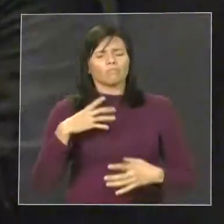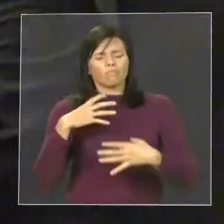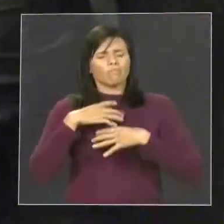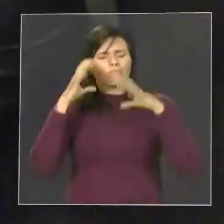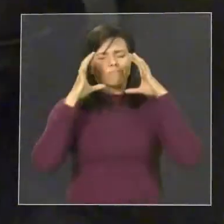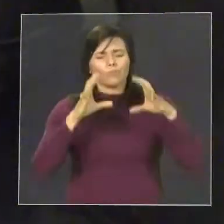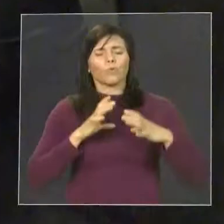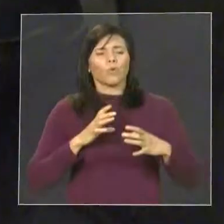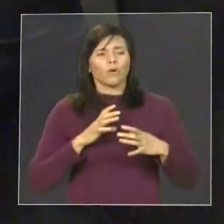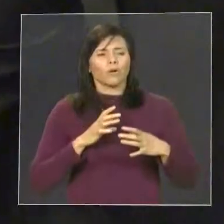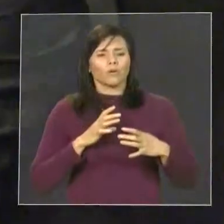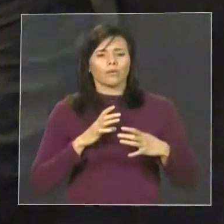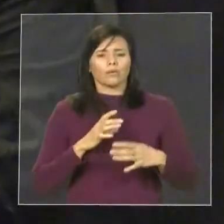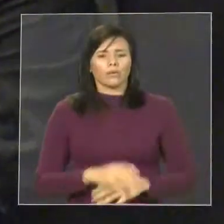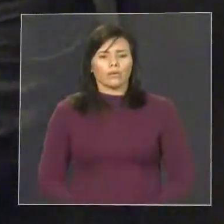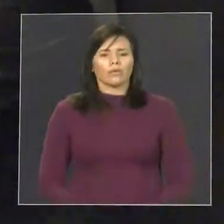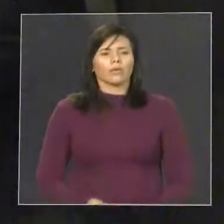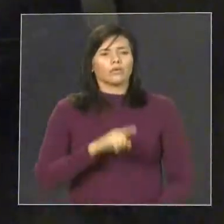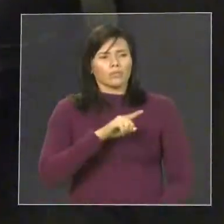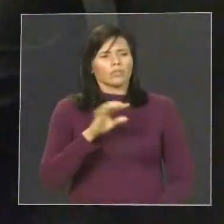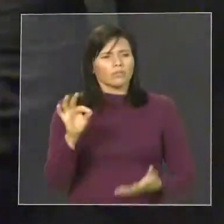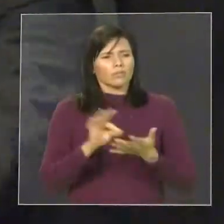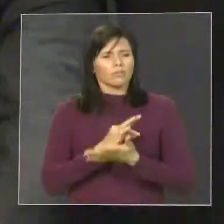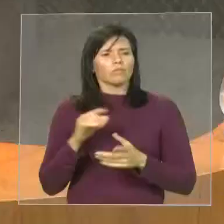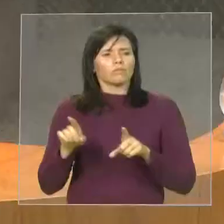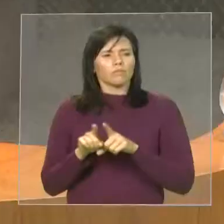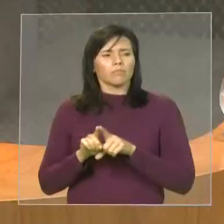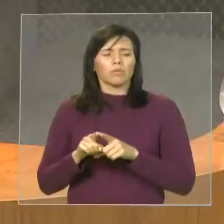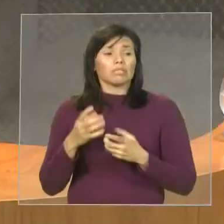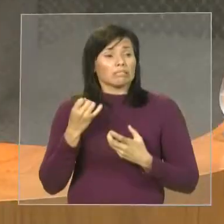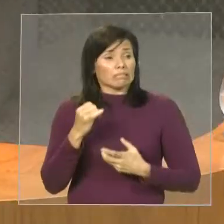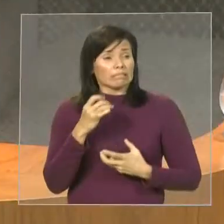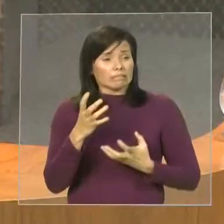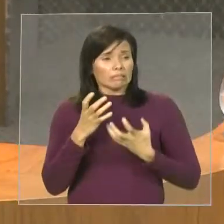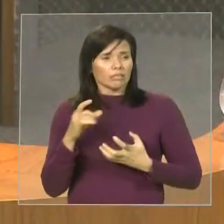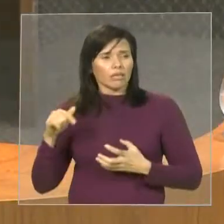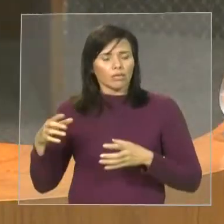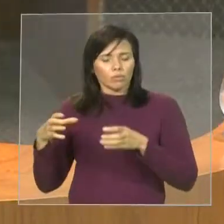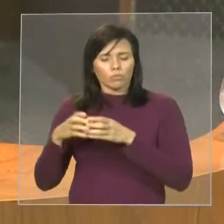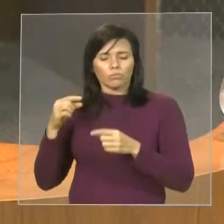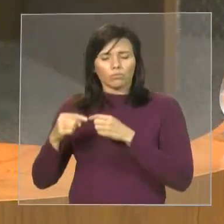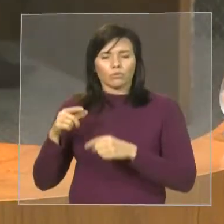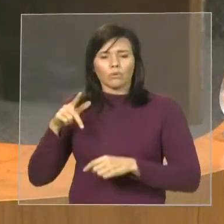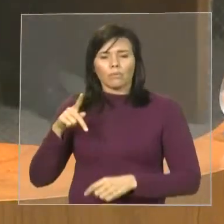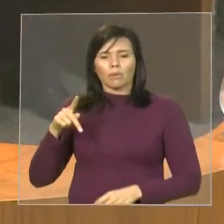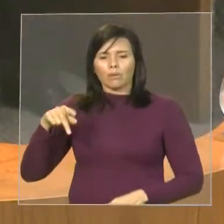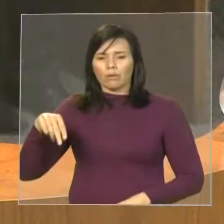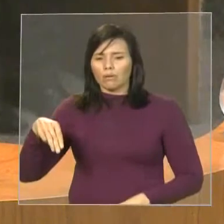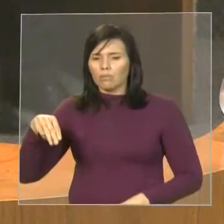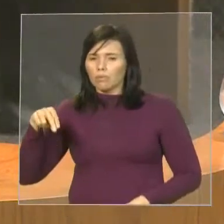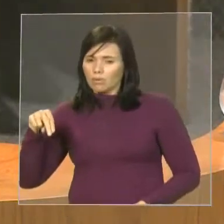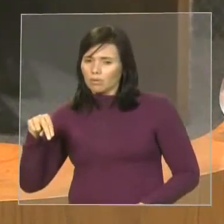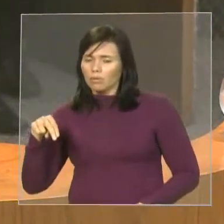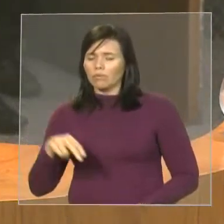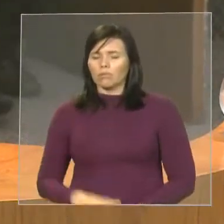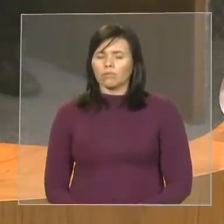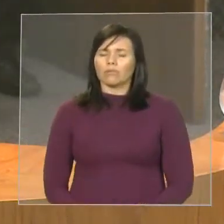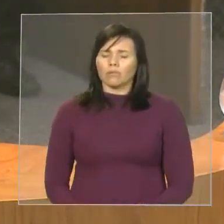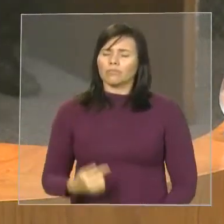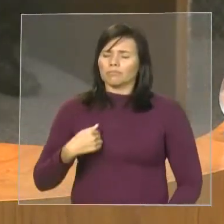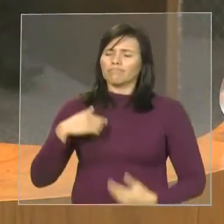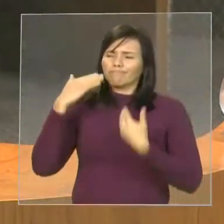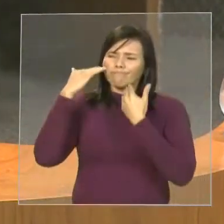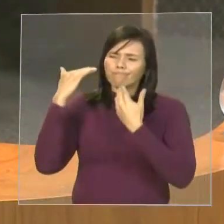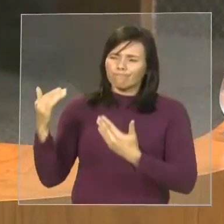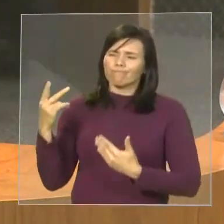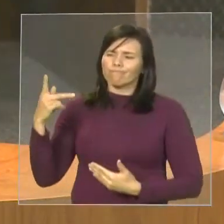fileiras do PMN. Deputado Bradio, mais uma vez eu fico honrado com as suas colocações, com o seu convite. Vossa Excelência que dignifica essa casa